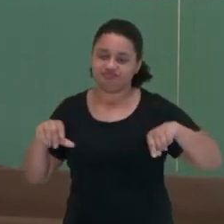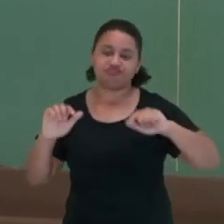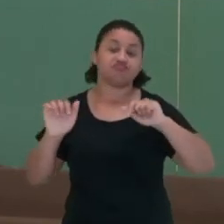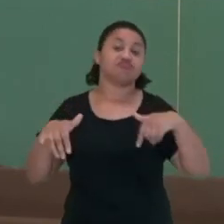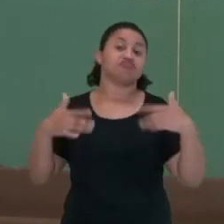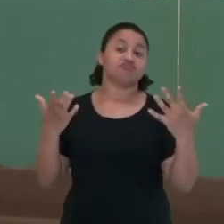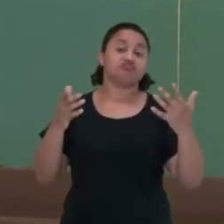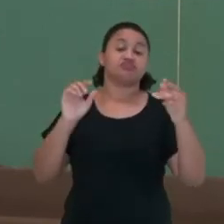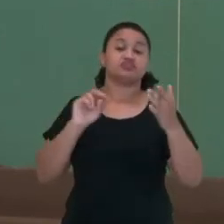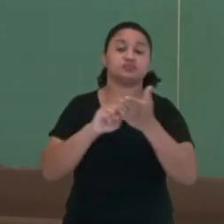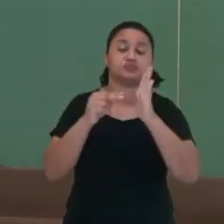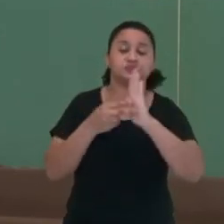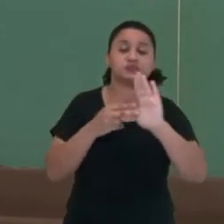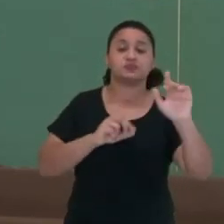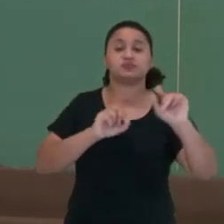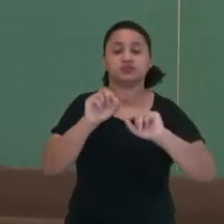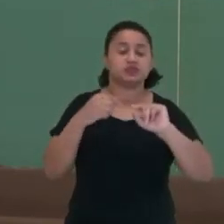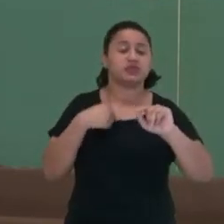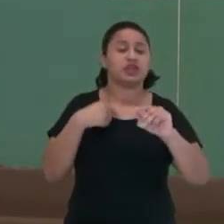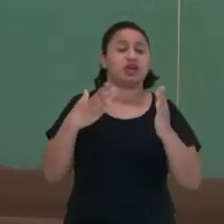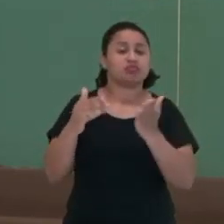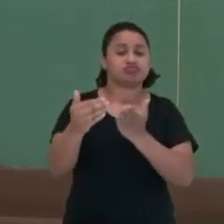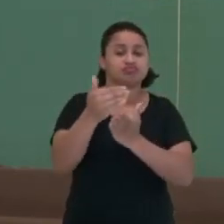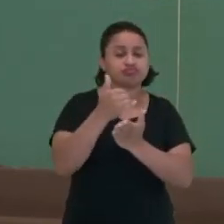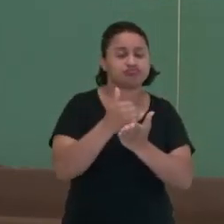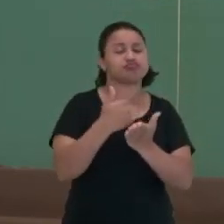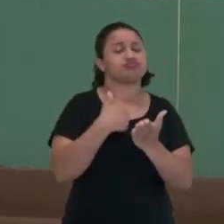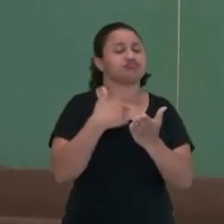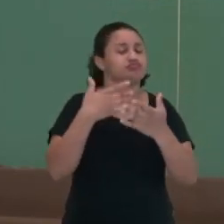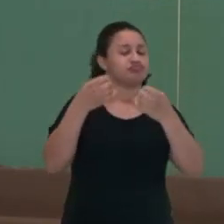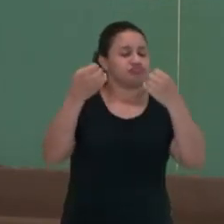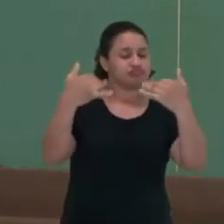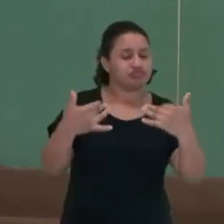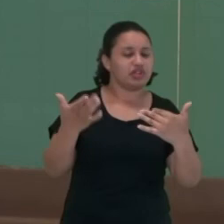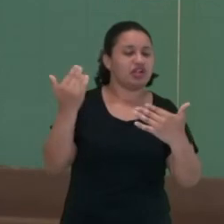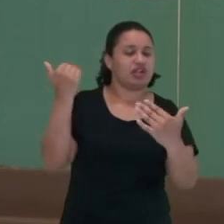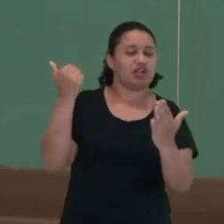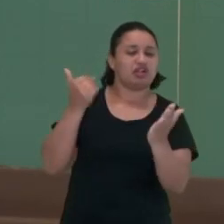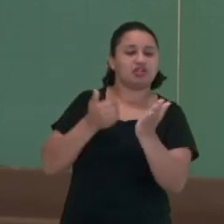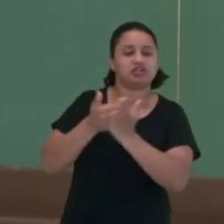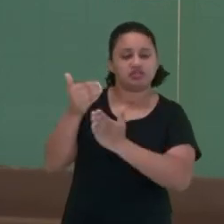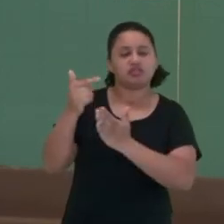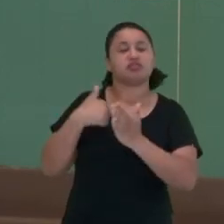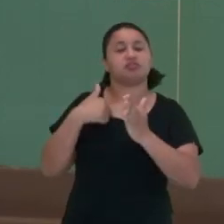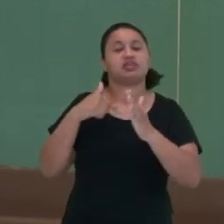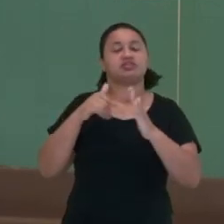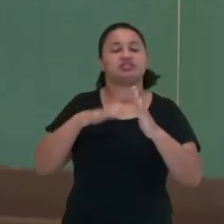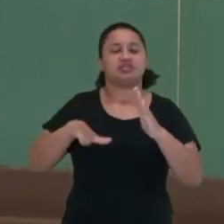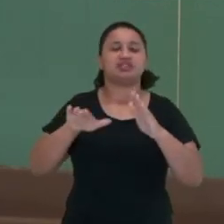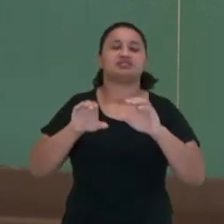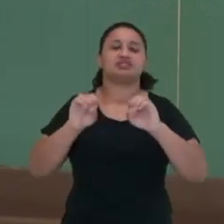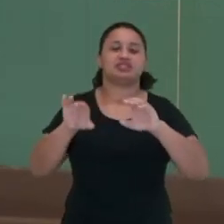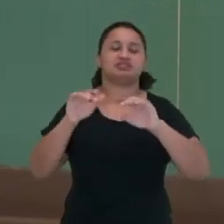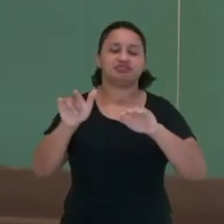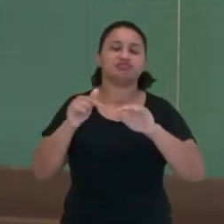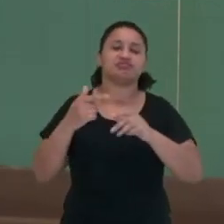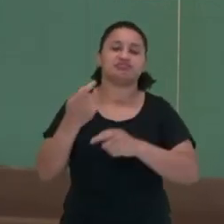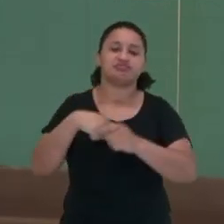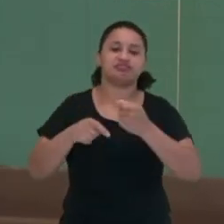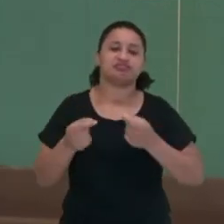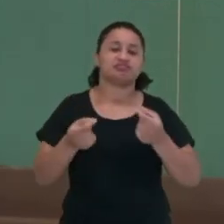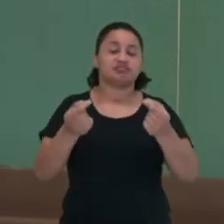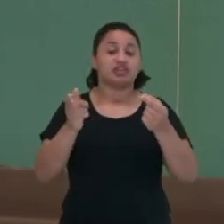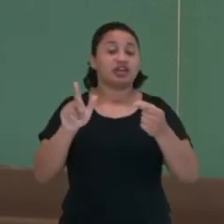Ou seja, tem que fazer aquele levantamento que a gente está falando desde o início dos cursos de educação financeira, que a gente tem que fazer esse